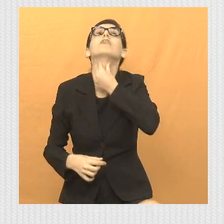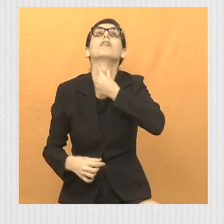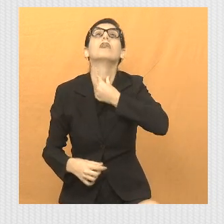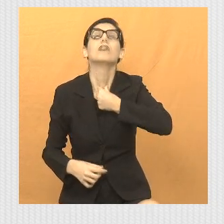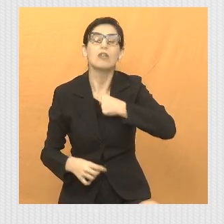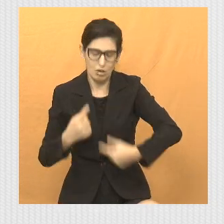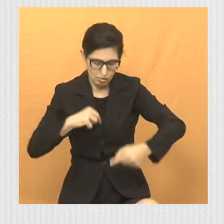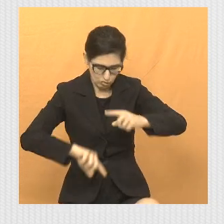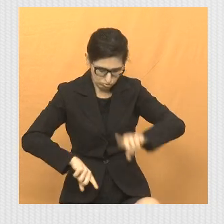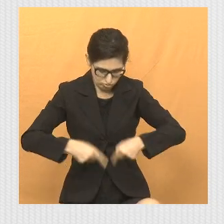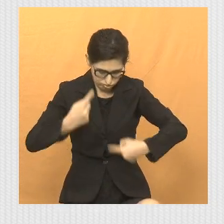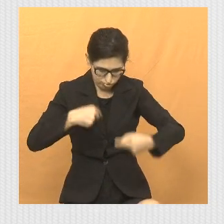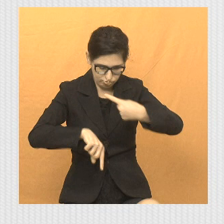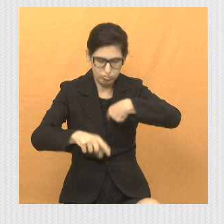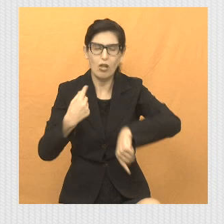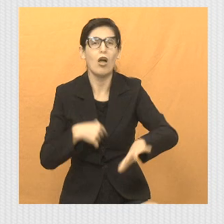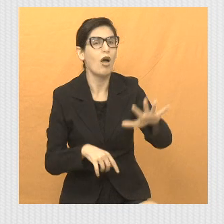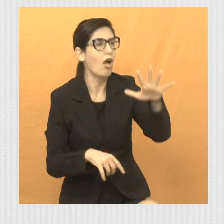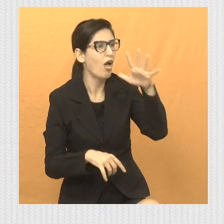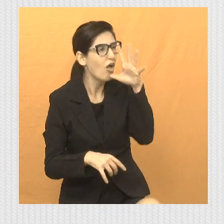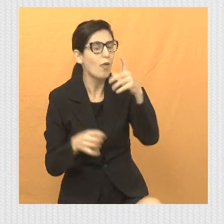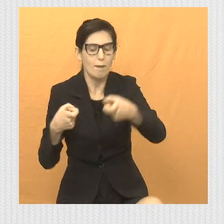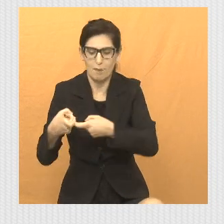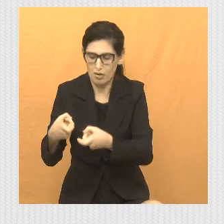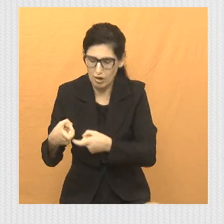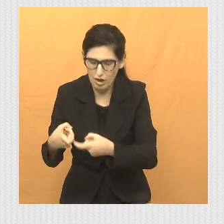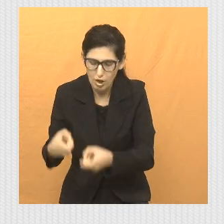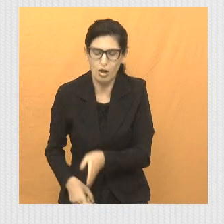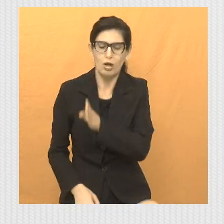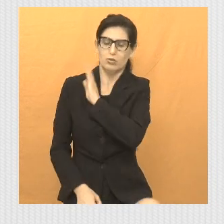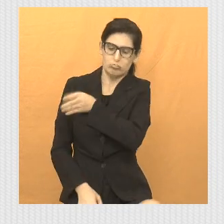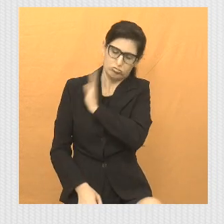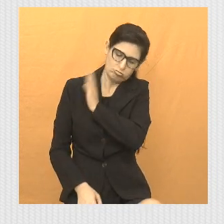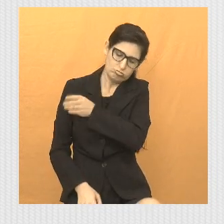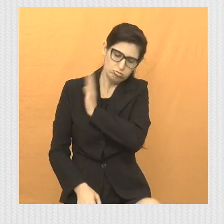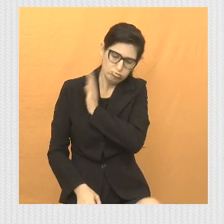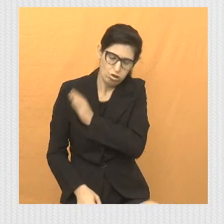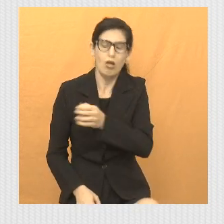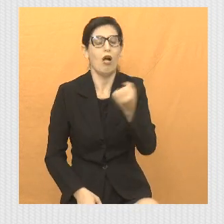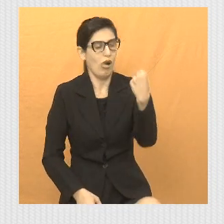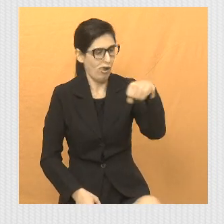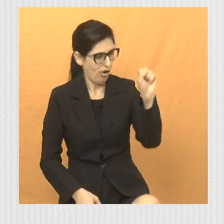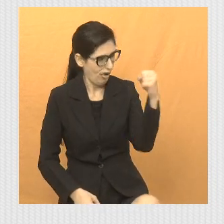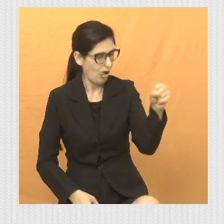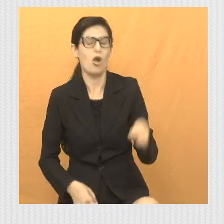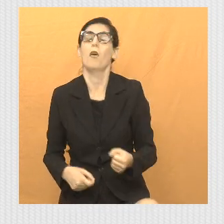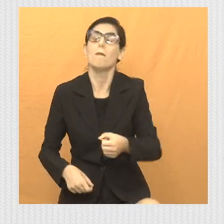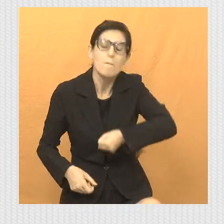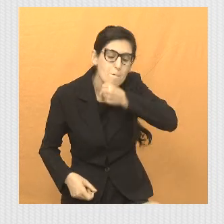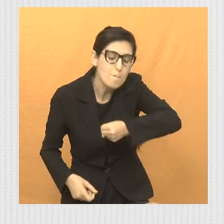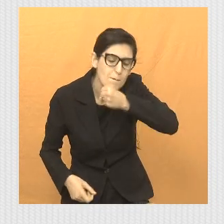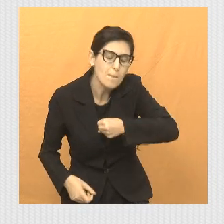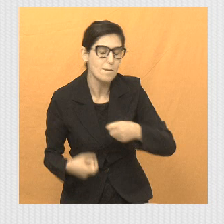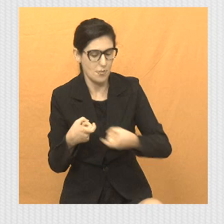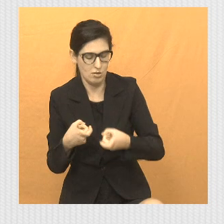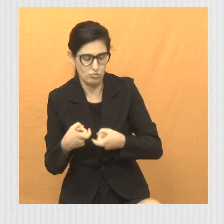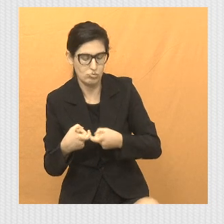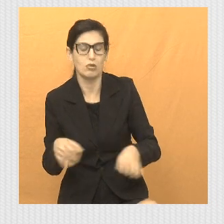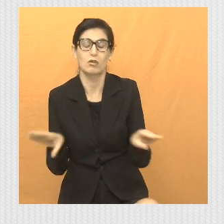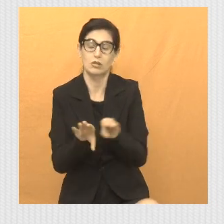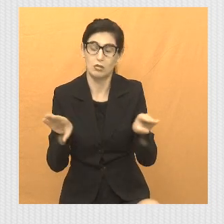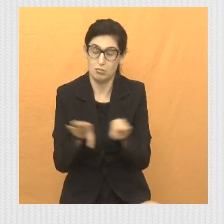gastroenterologia, urologia, cardiologia, ortopedia, geriatria, hematologia,